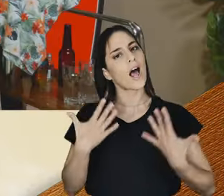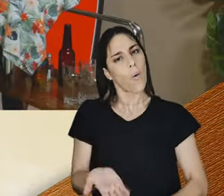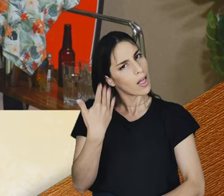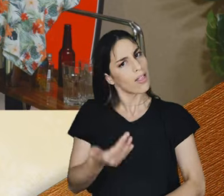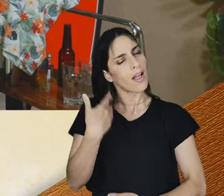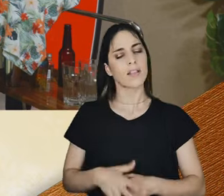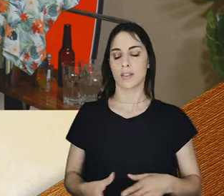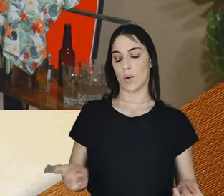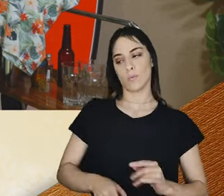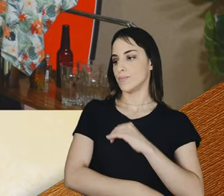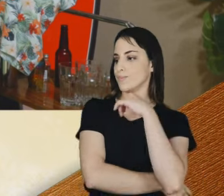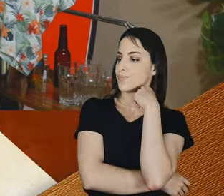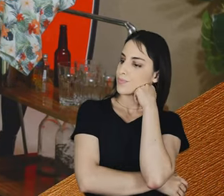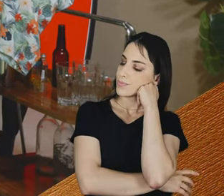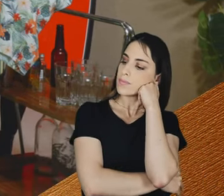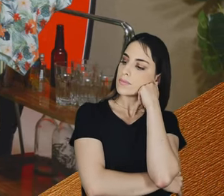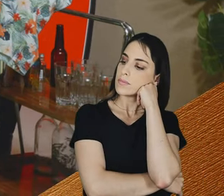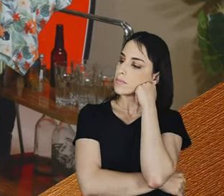lá. Não.